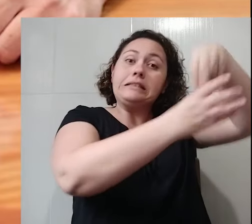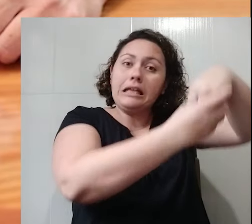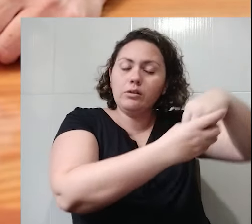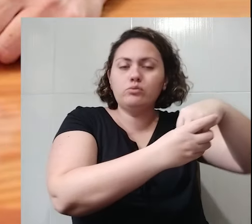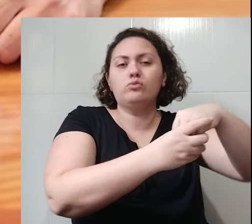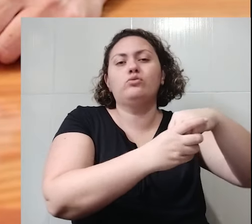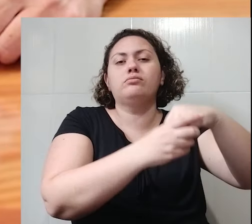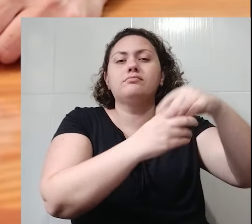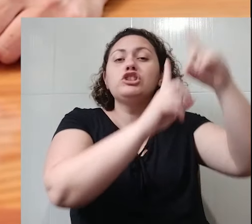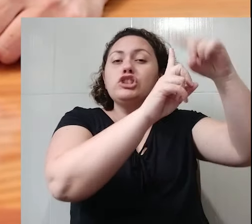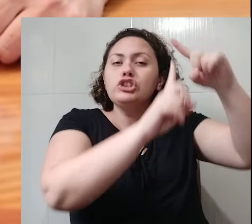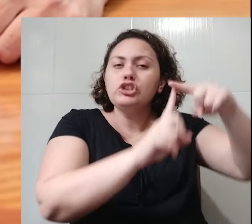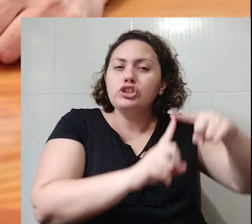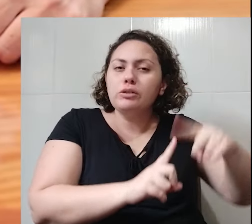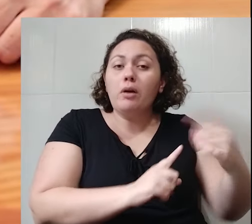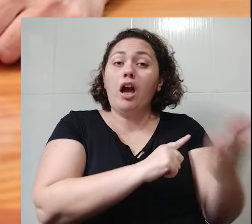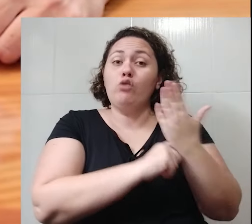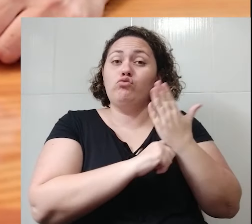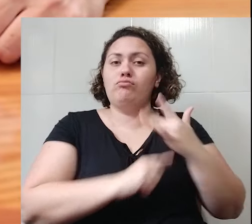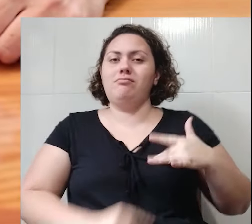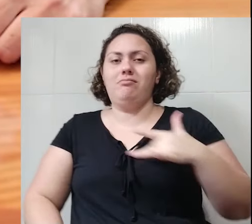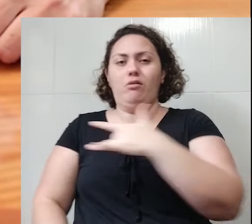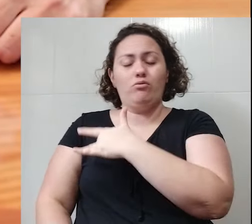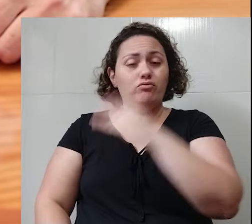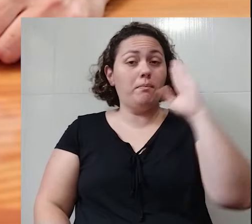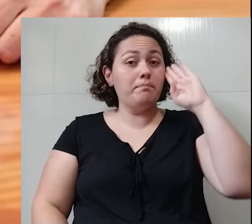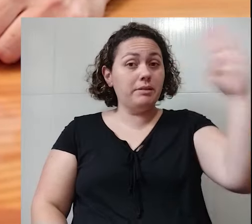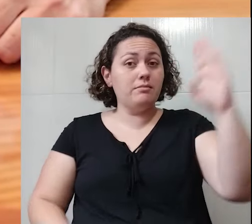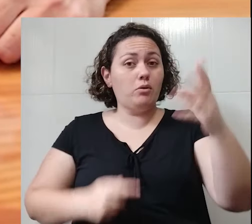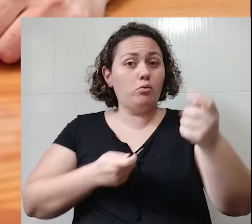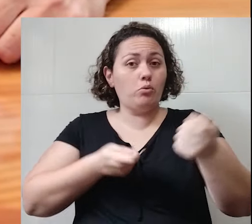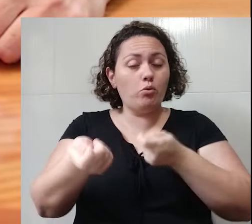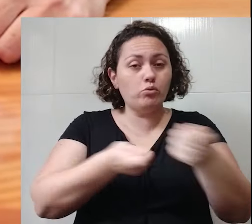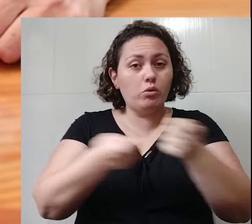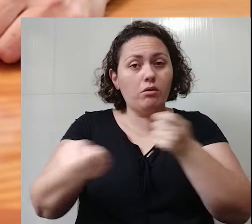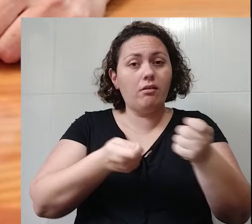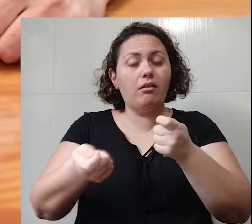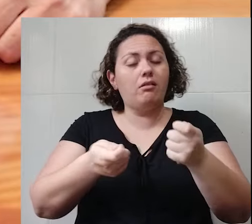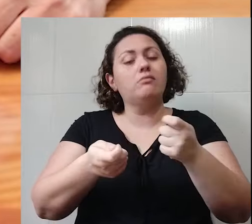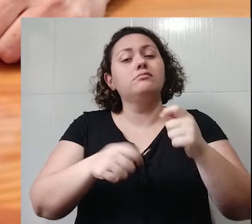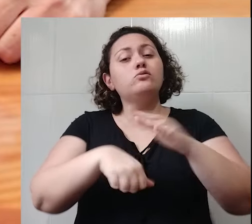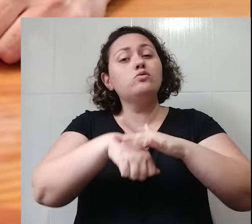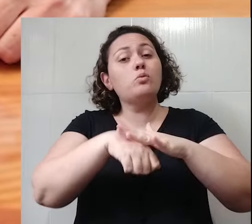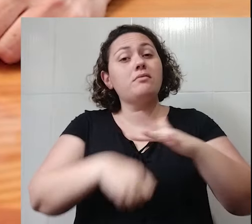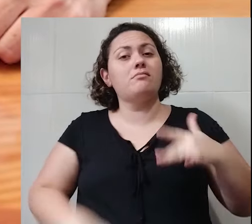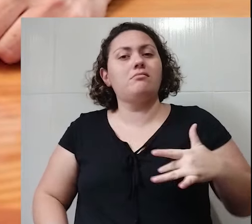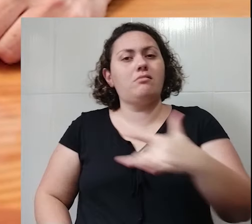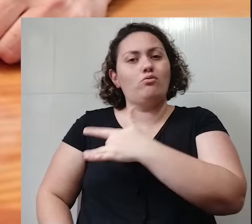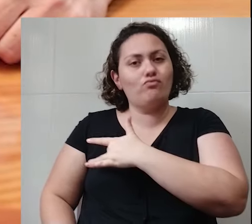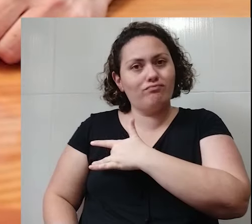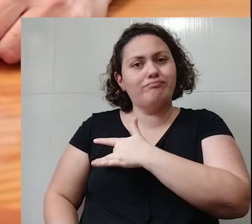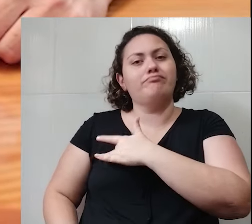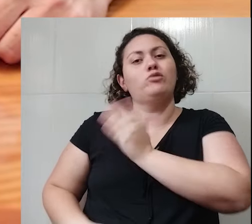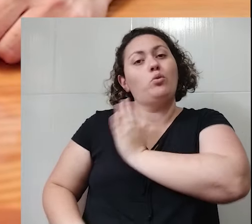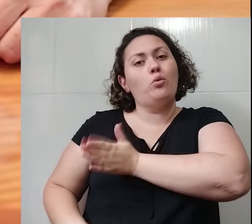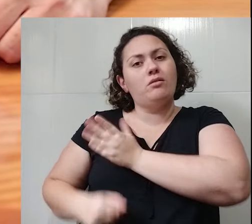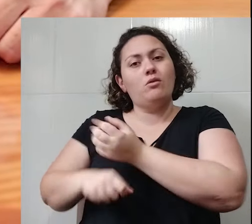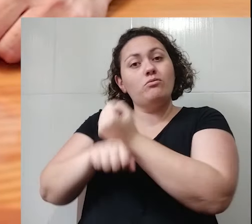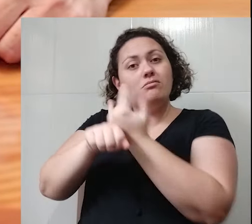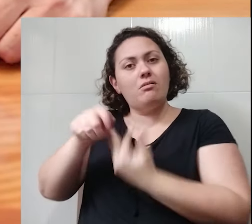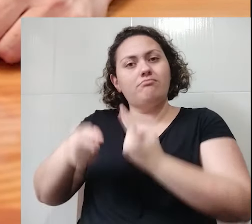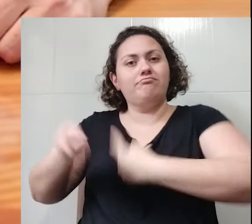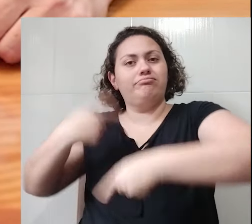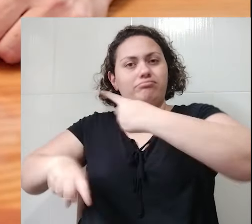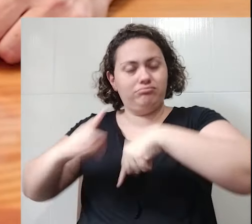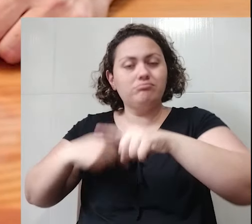que têm uma ação benéfica à saúde, principalmente no controle de doenças cardiovasculares, né? Então,